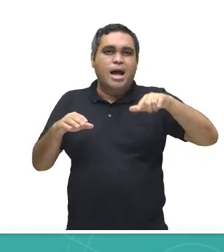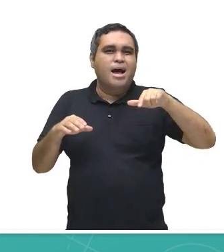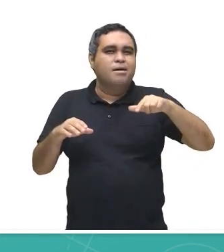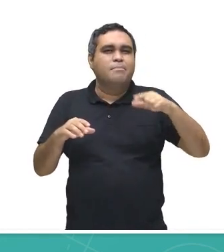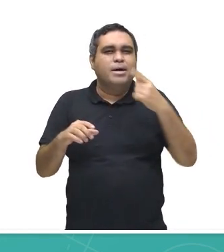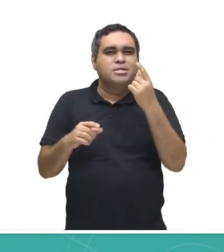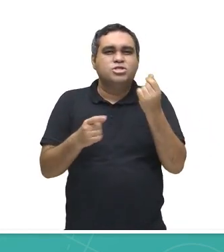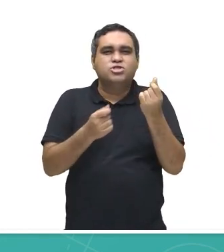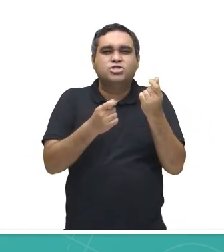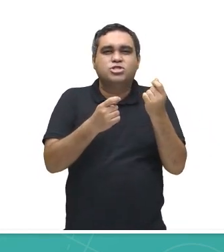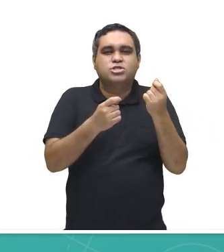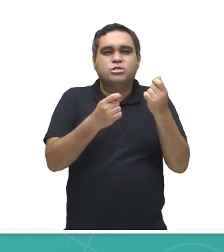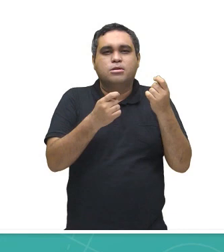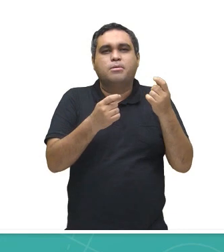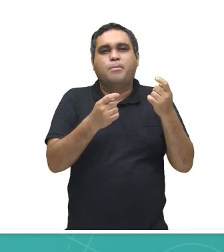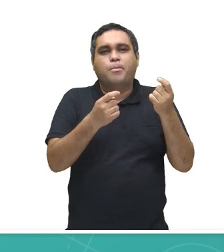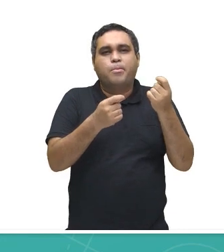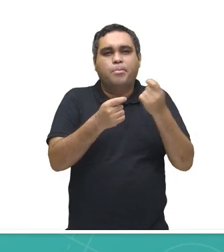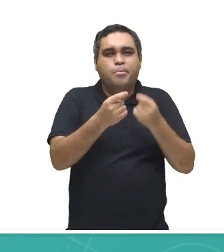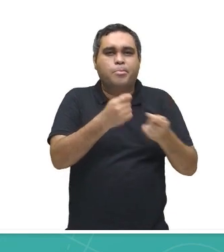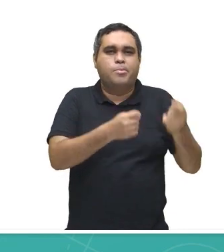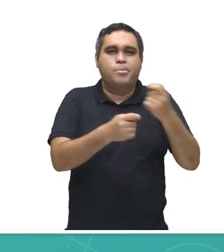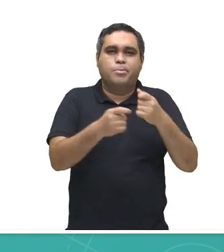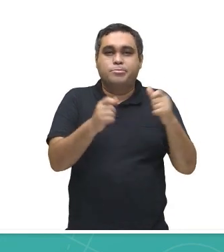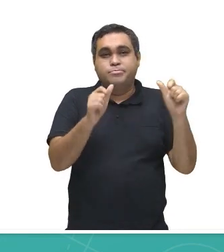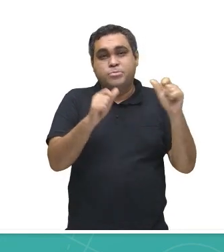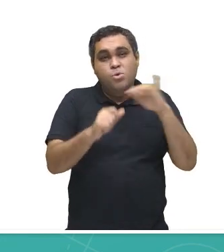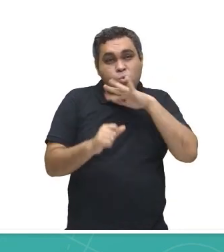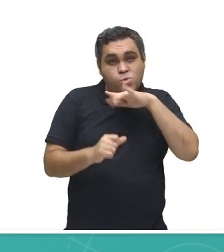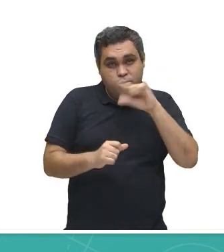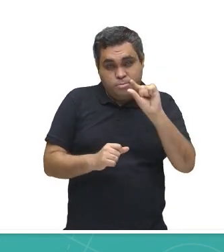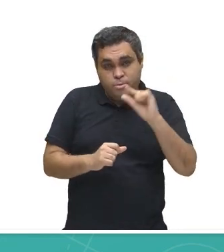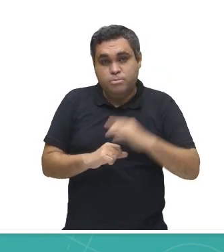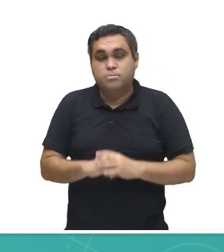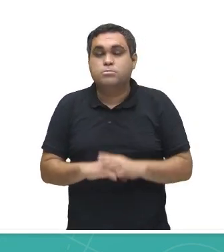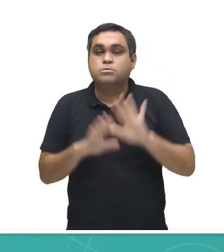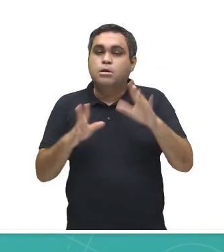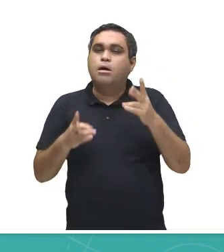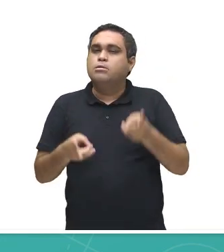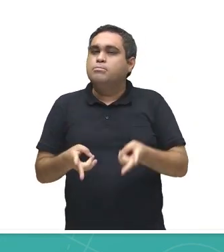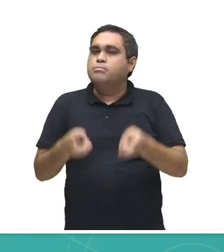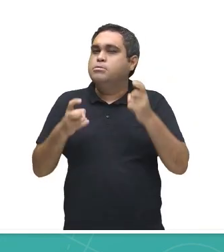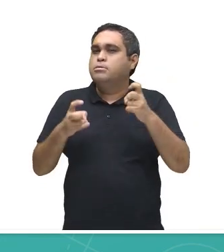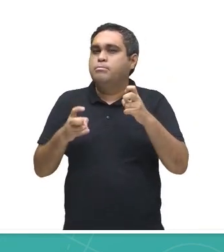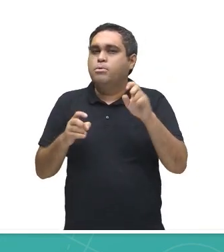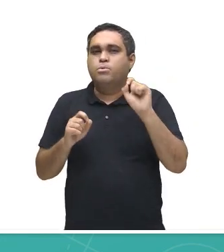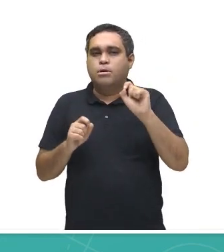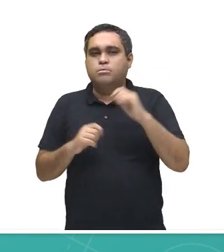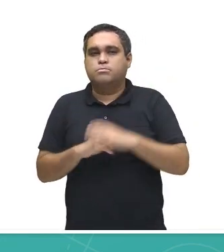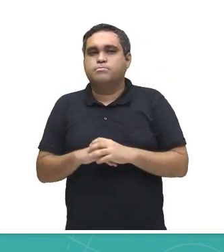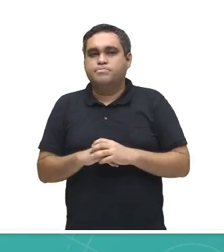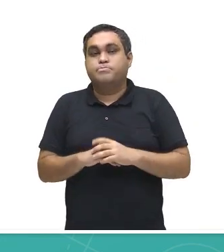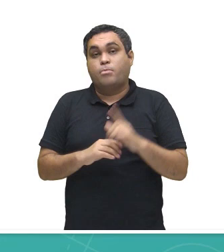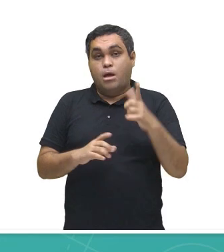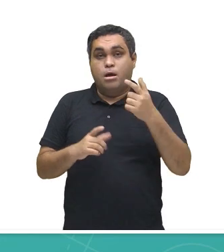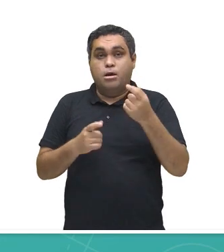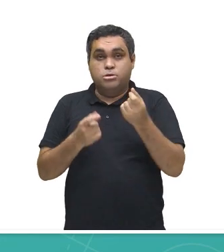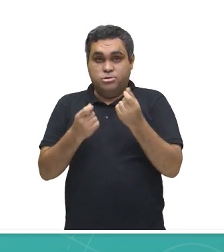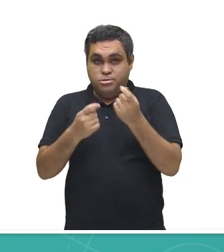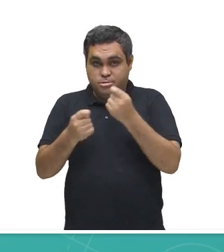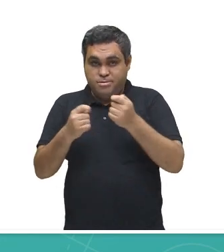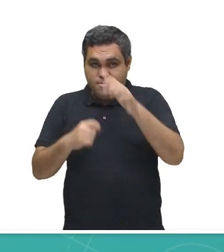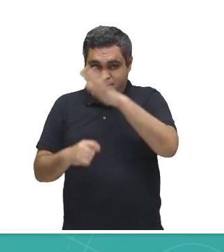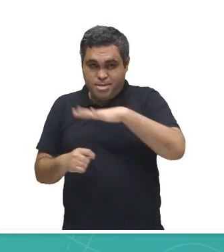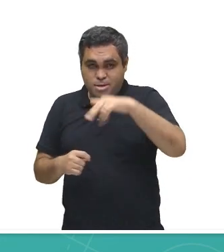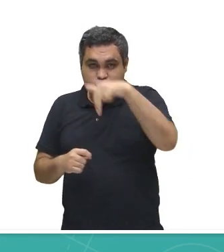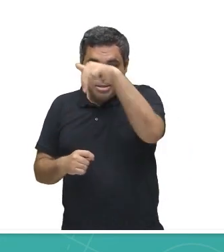essas características do Nordeste, mas também, de maneira geral, tá? Essa economia do Nordeste,